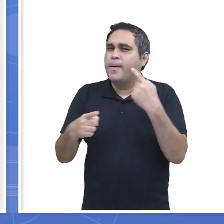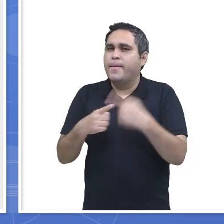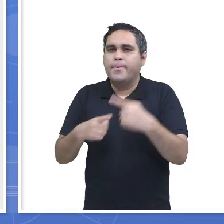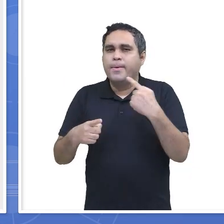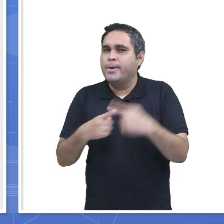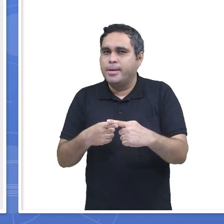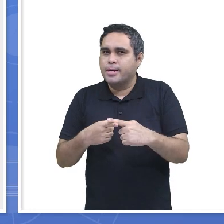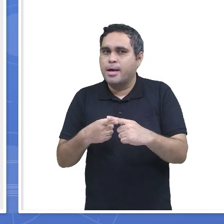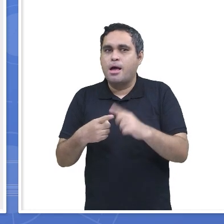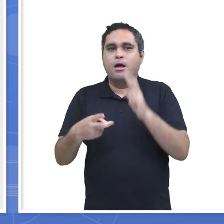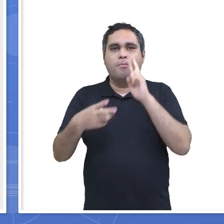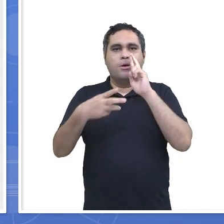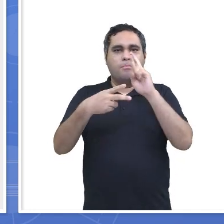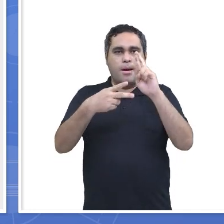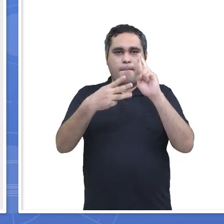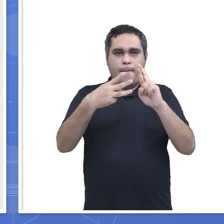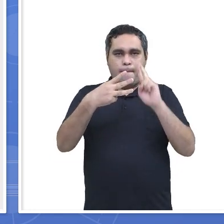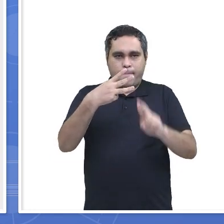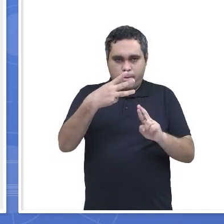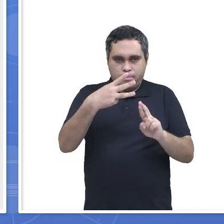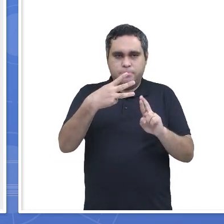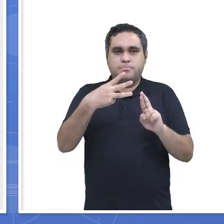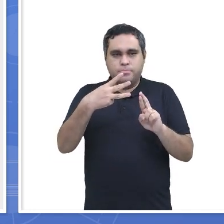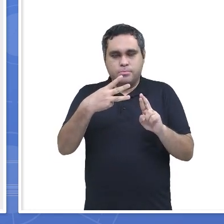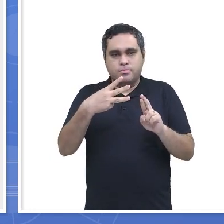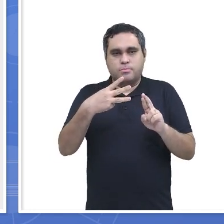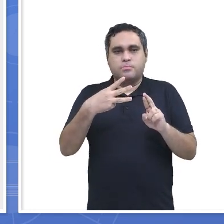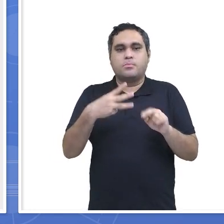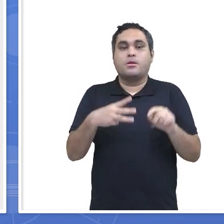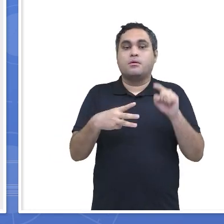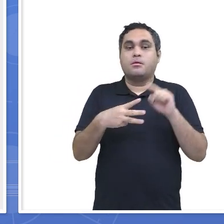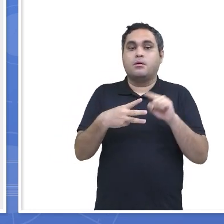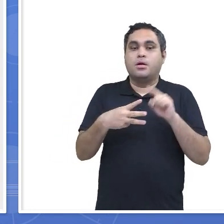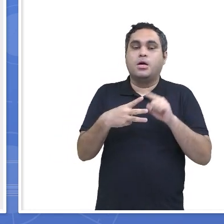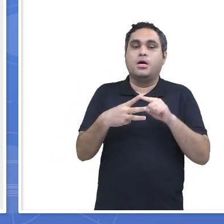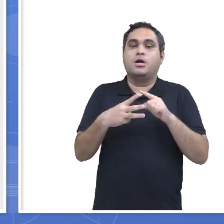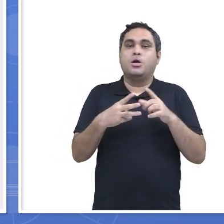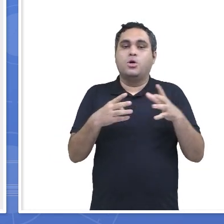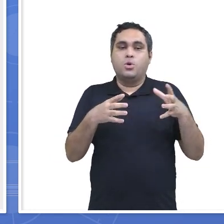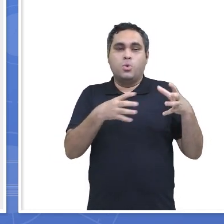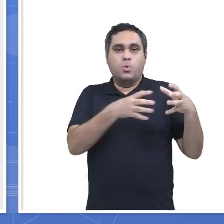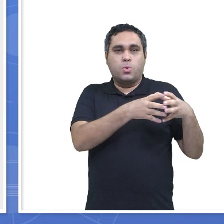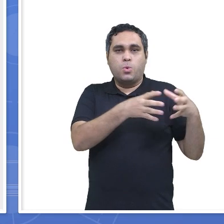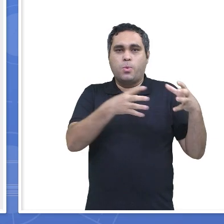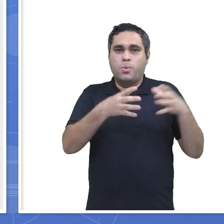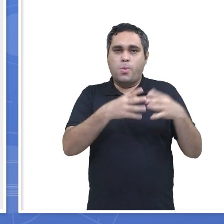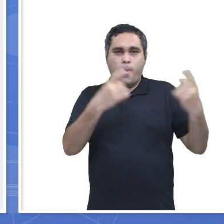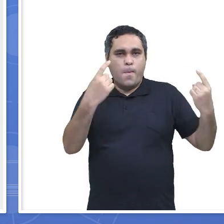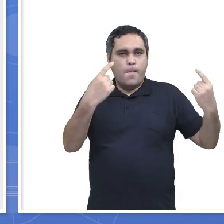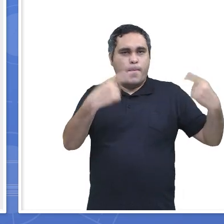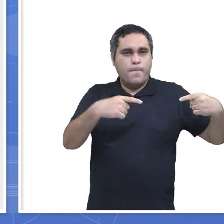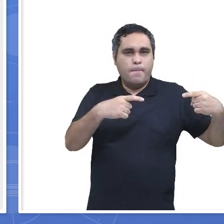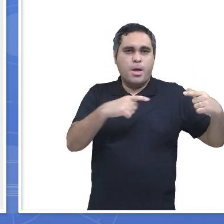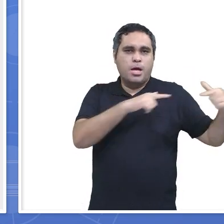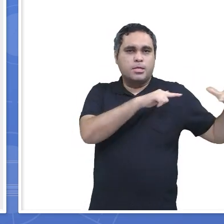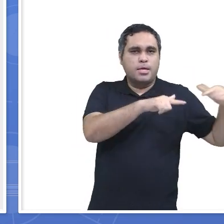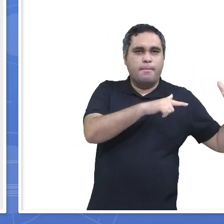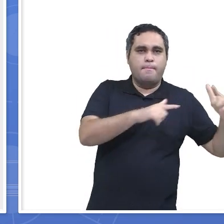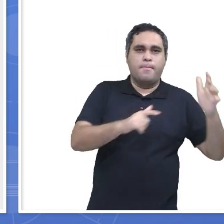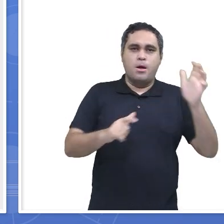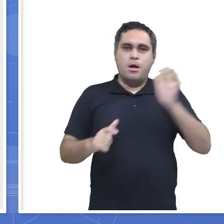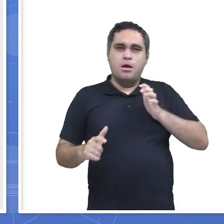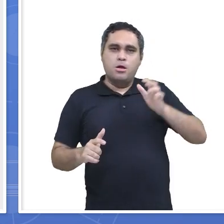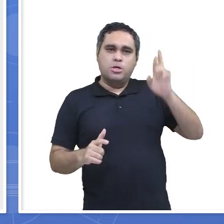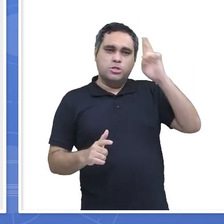na contemporaneidade. Item 1. A luta de classes entre operários e patrões